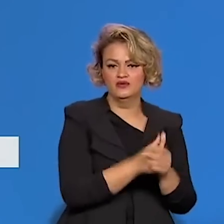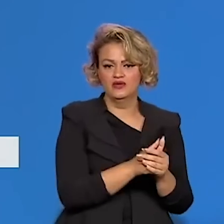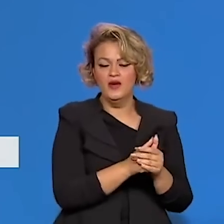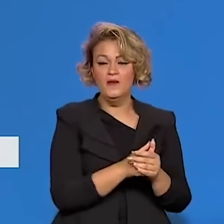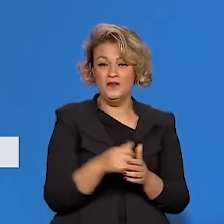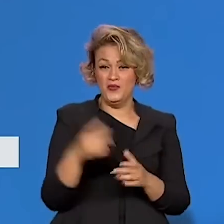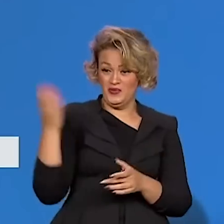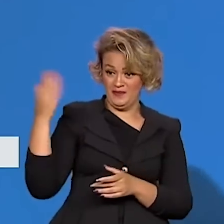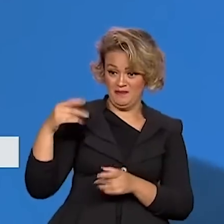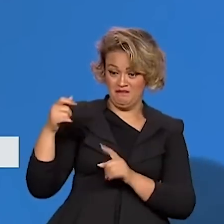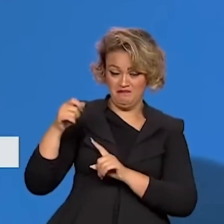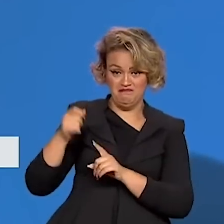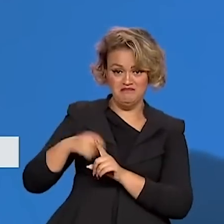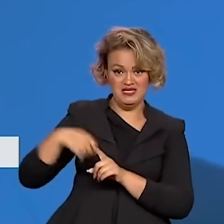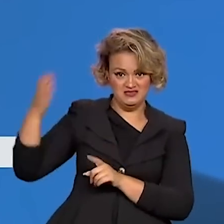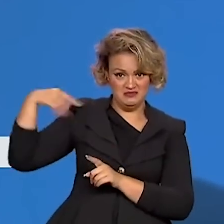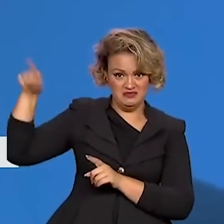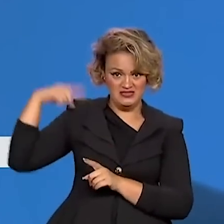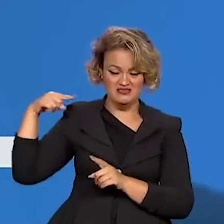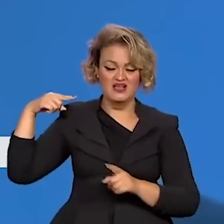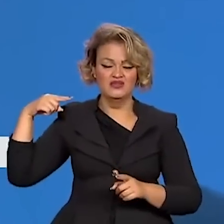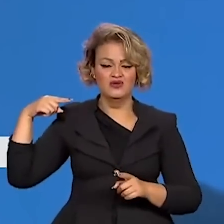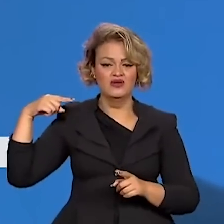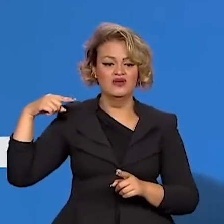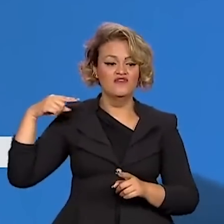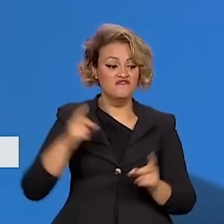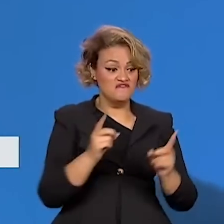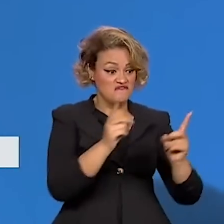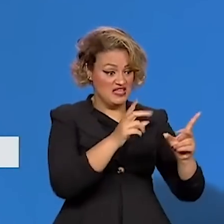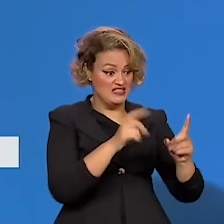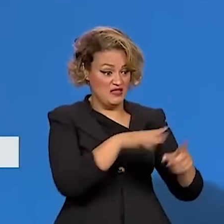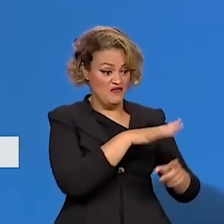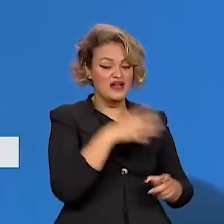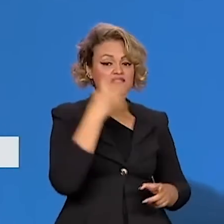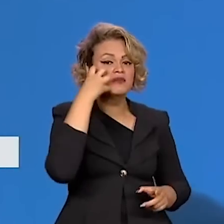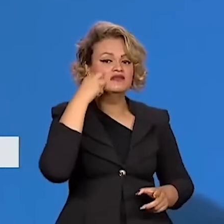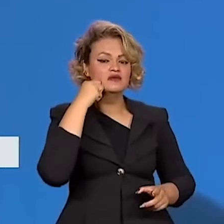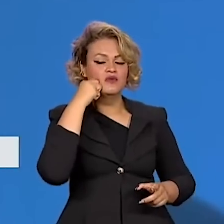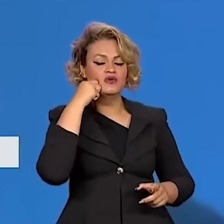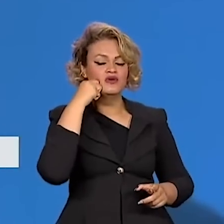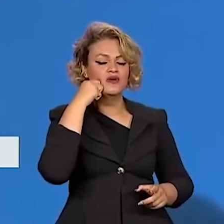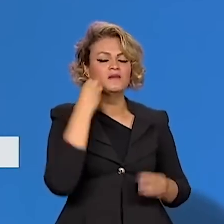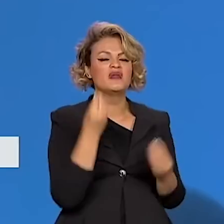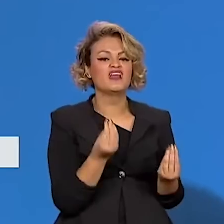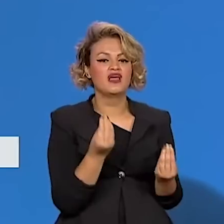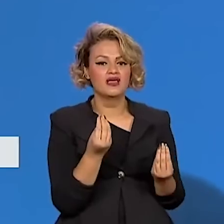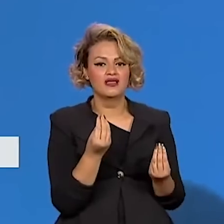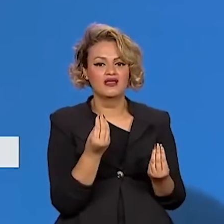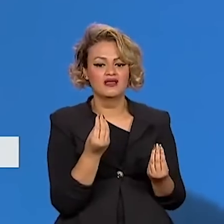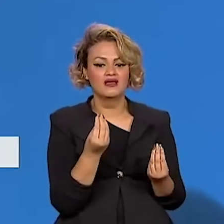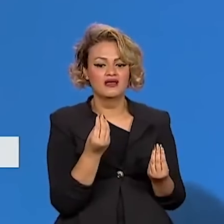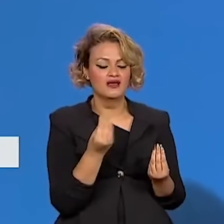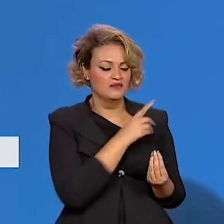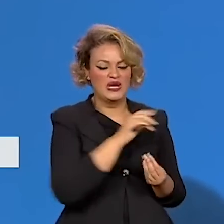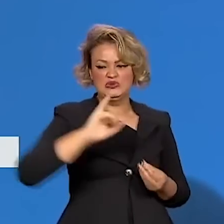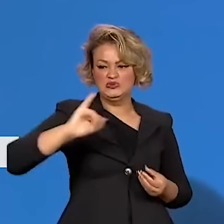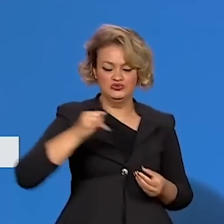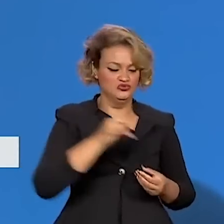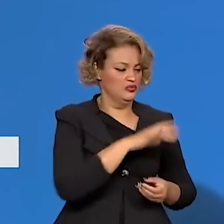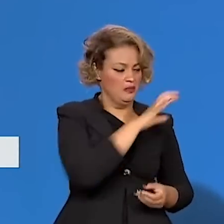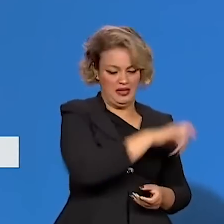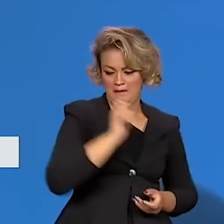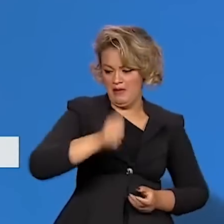outro patrimônio ou para construir outro ativo se vendeu o patrimônio para simplesmente pagar juros